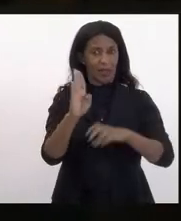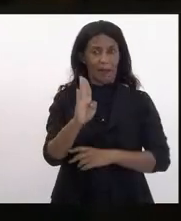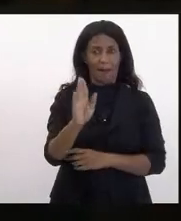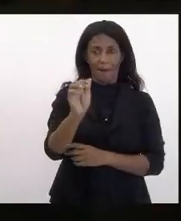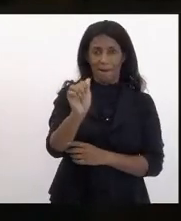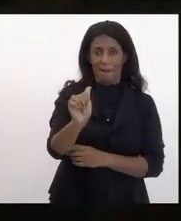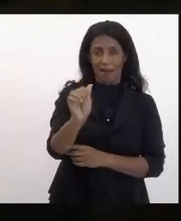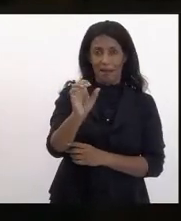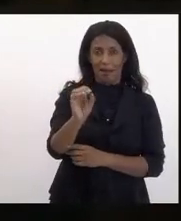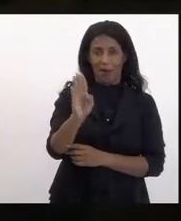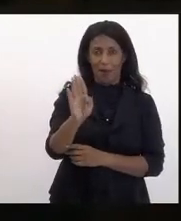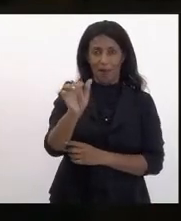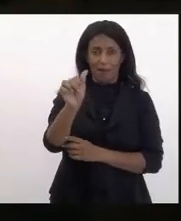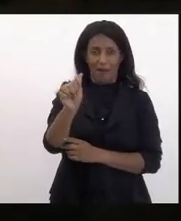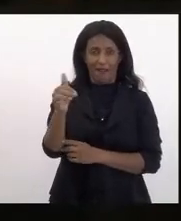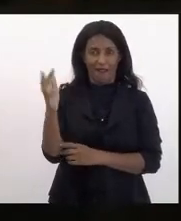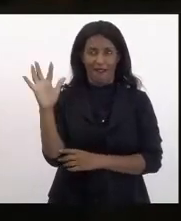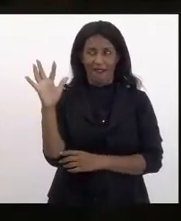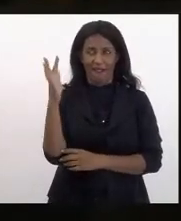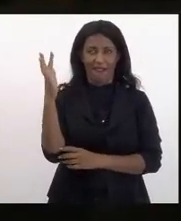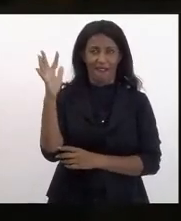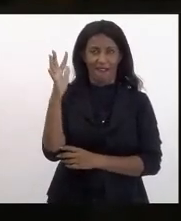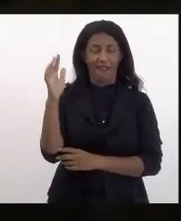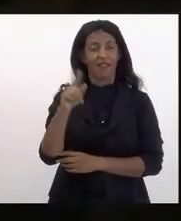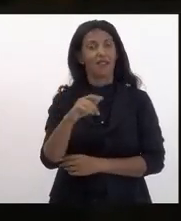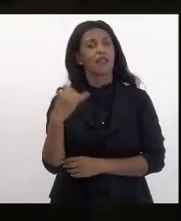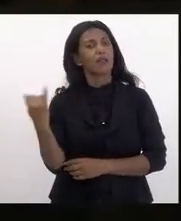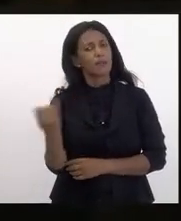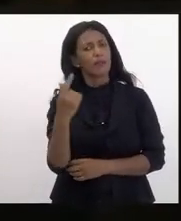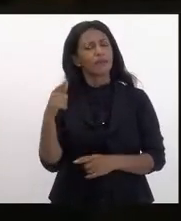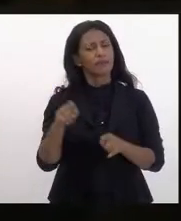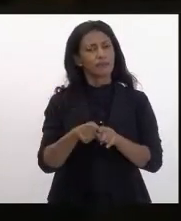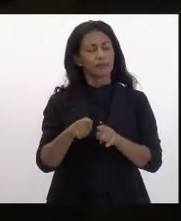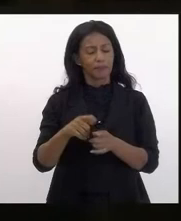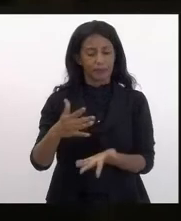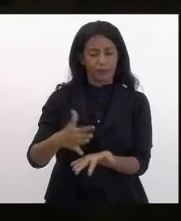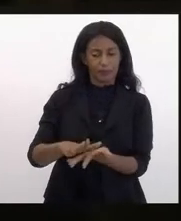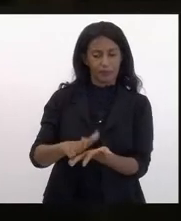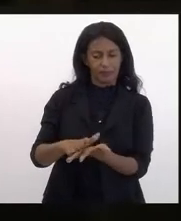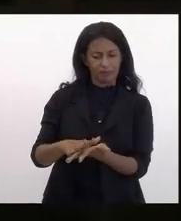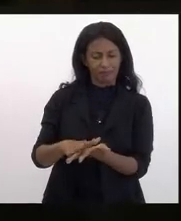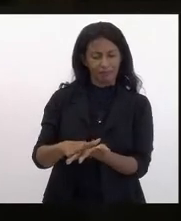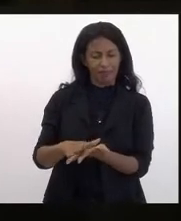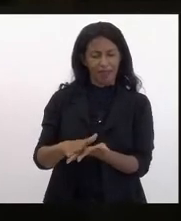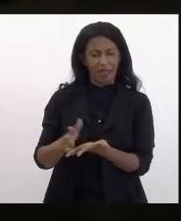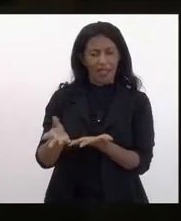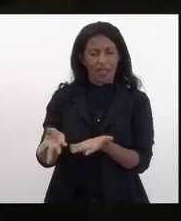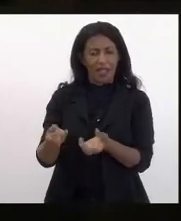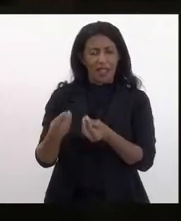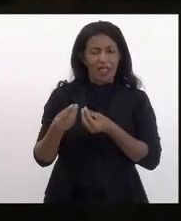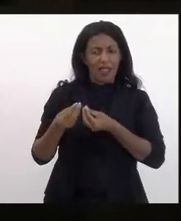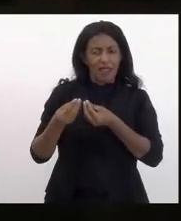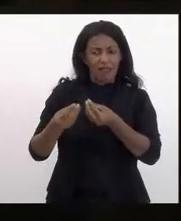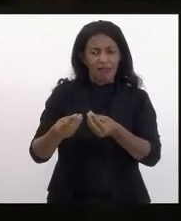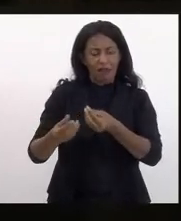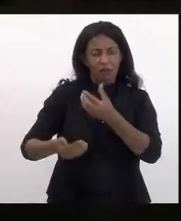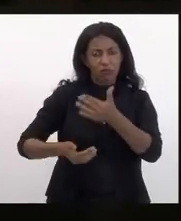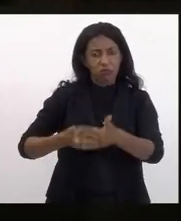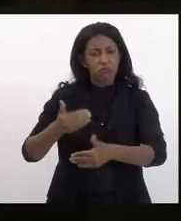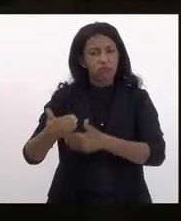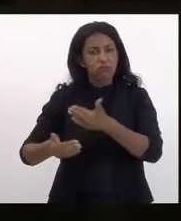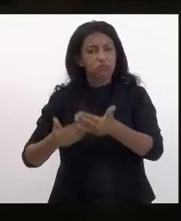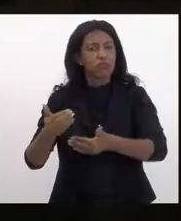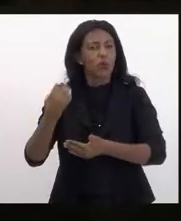baobá. Então, a importância também do samba é levar o nosso processo